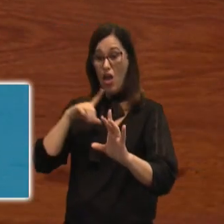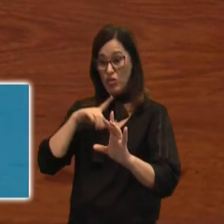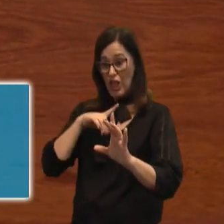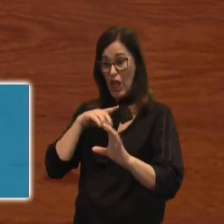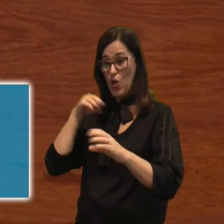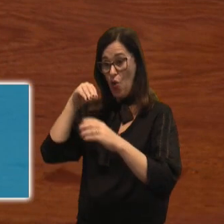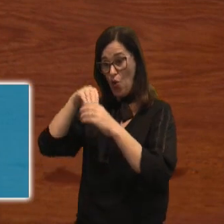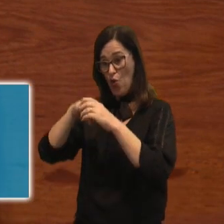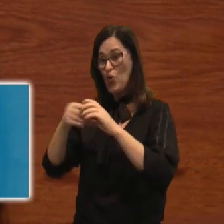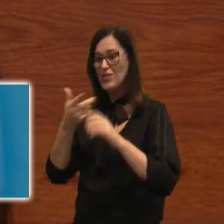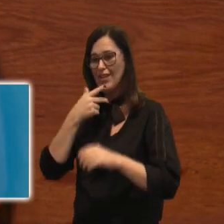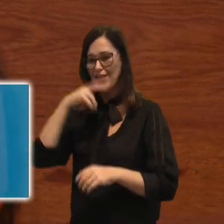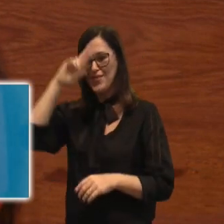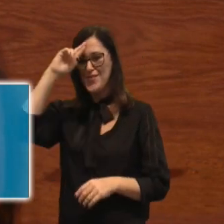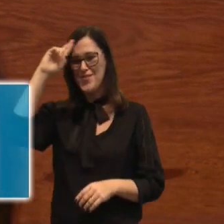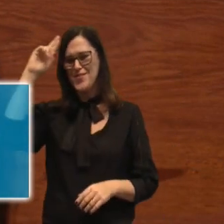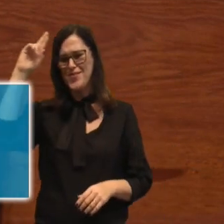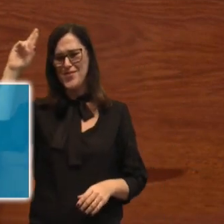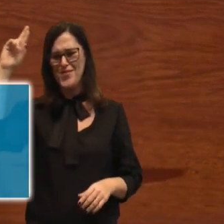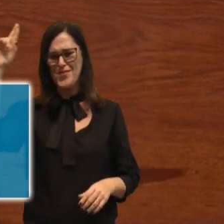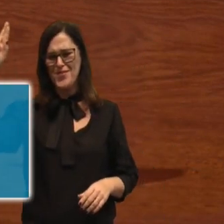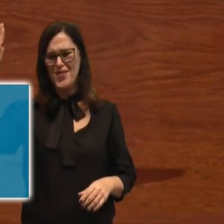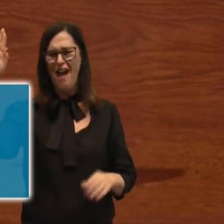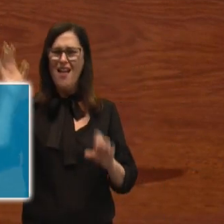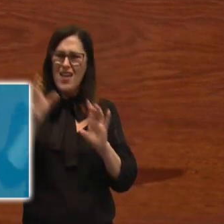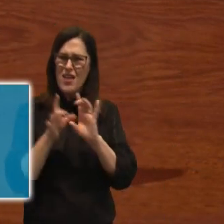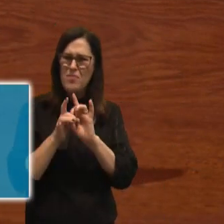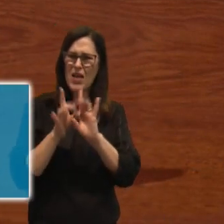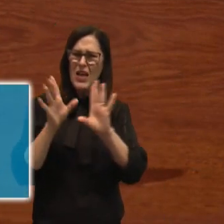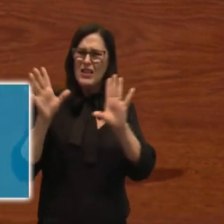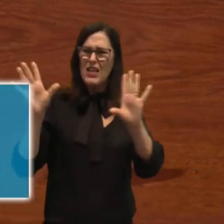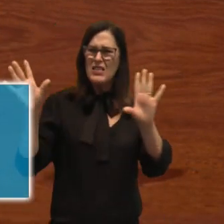Libertação eu tenho no Senhor,